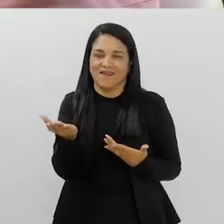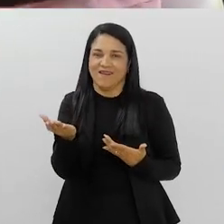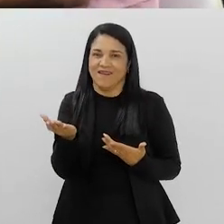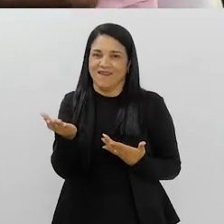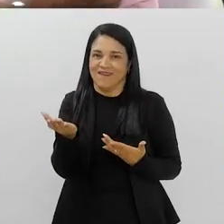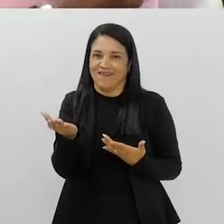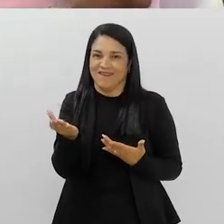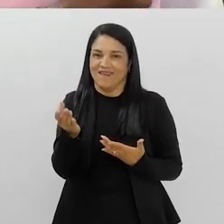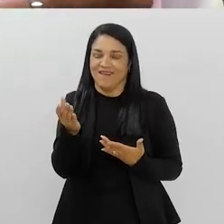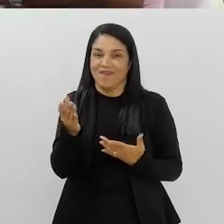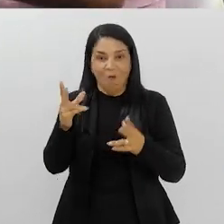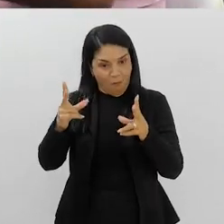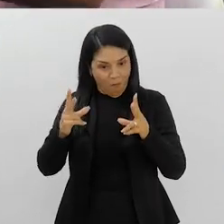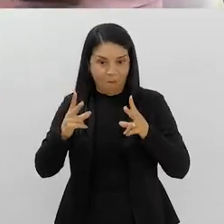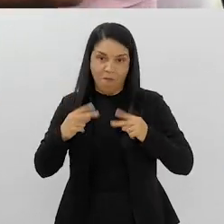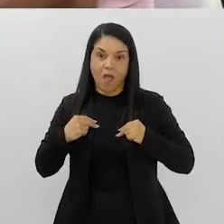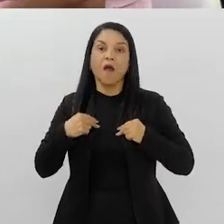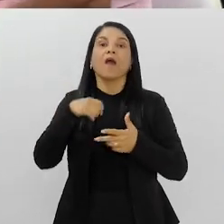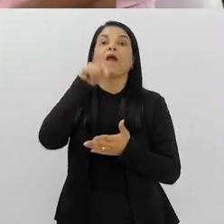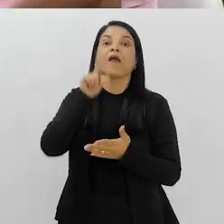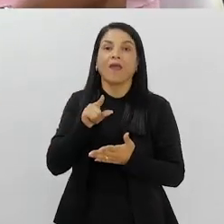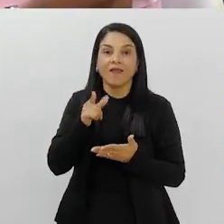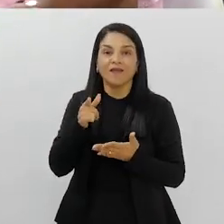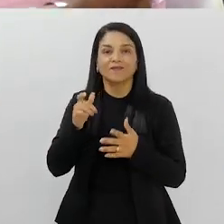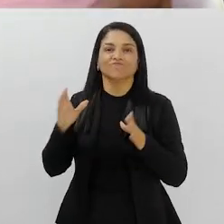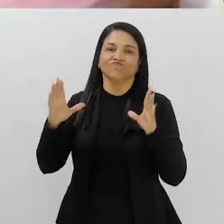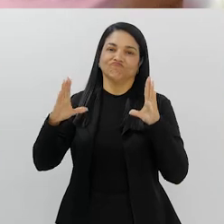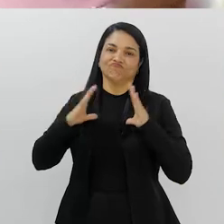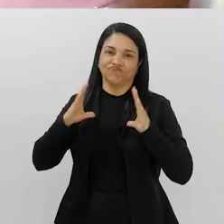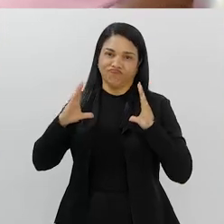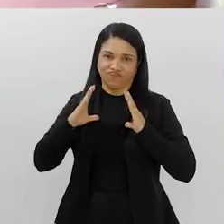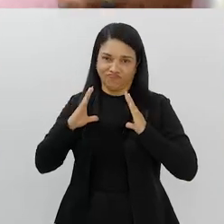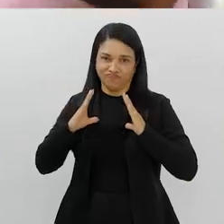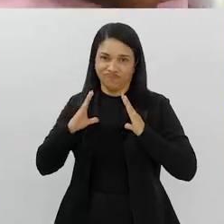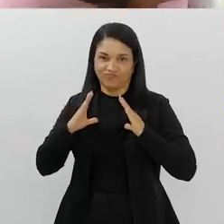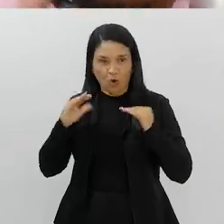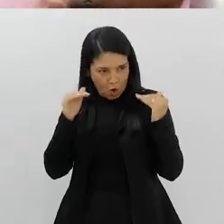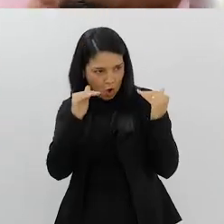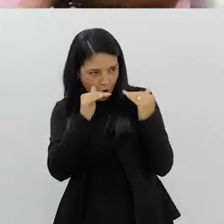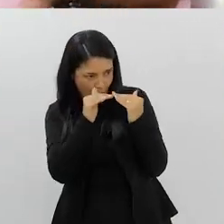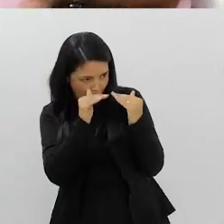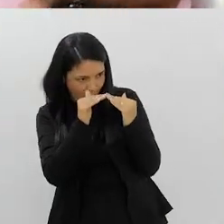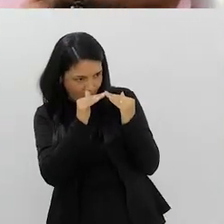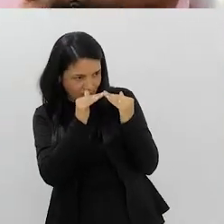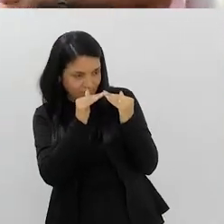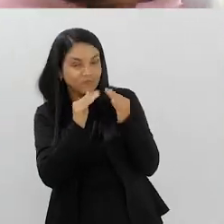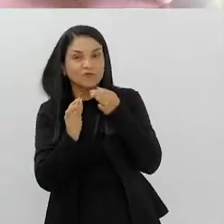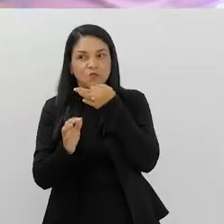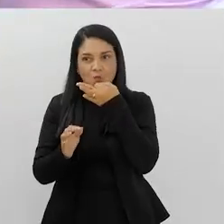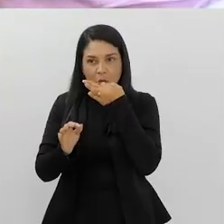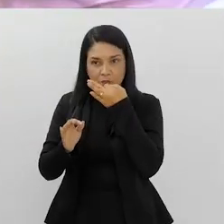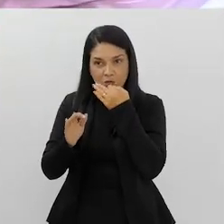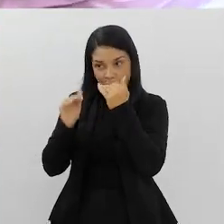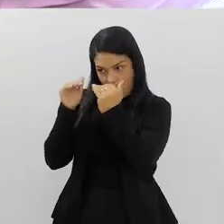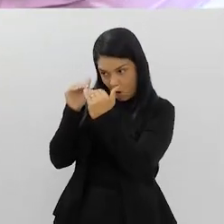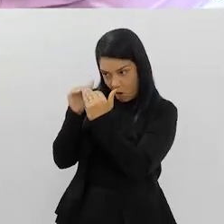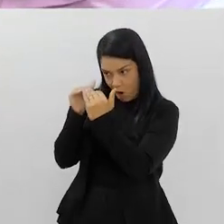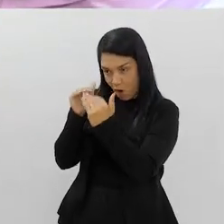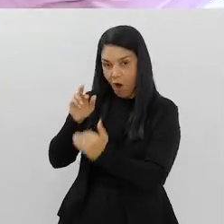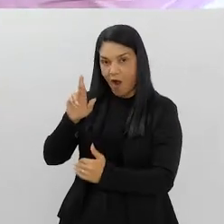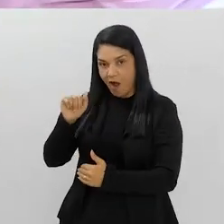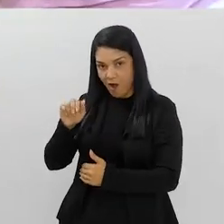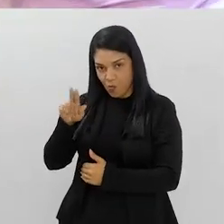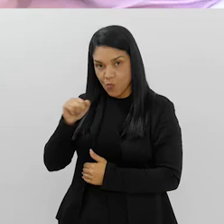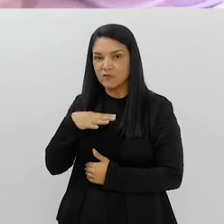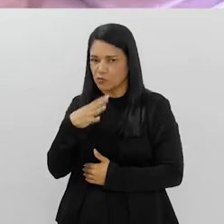que o mérito é do goleiro. Não concorda, Reinaldo? Qual é a tua opinião em relação a isso? Você também está com o Raul